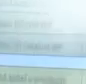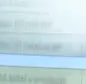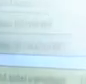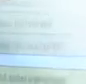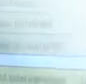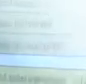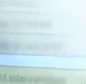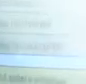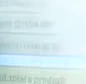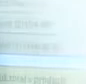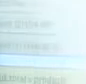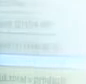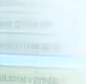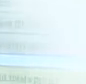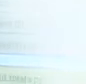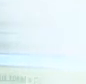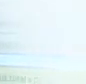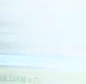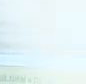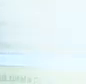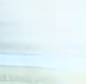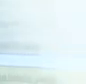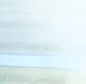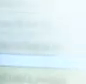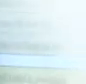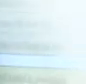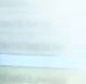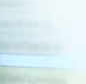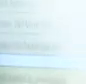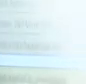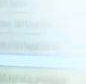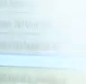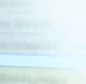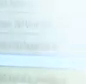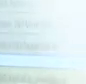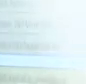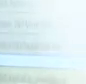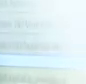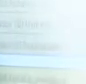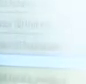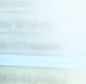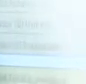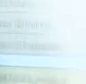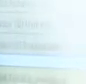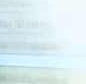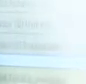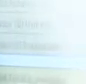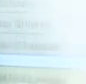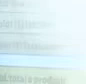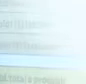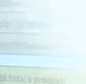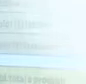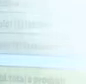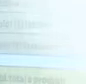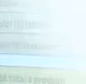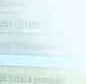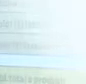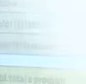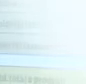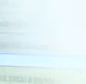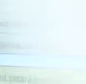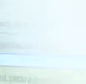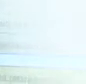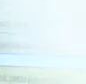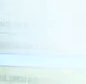trabalha mensalmente. Então, eu fiz apenas janeiro, fevereiro e março. Mas da mesma forma que eu coloquei janeiro,